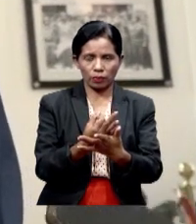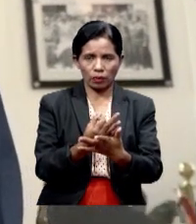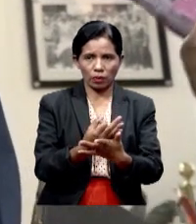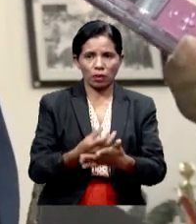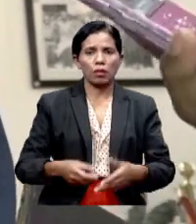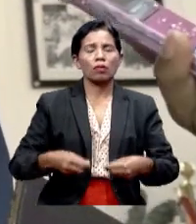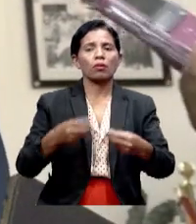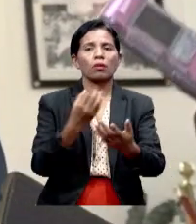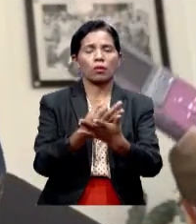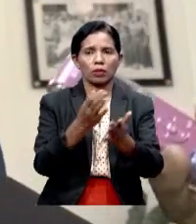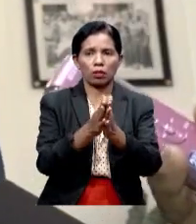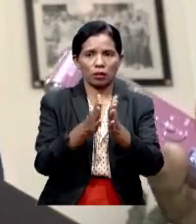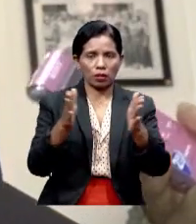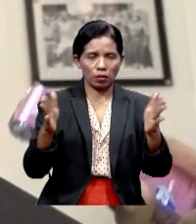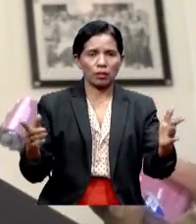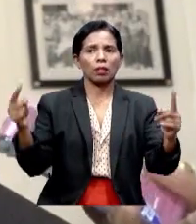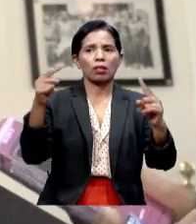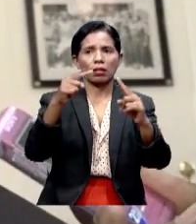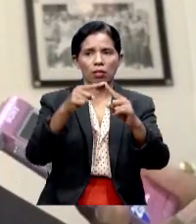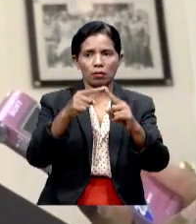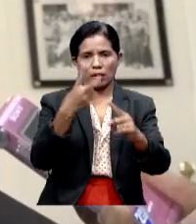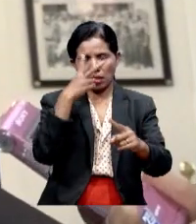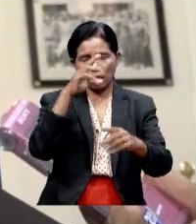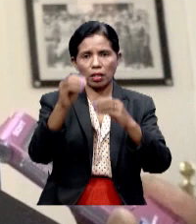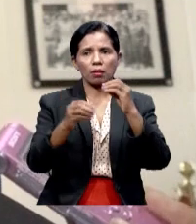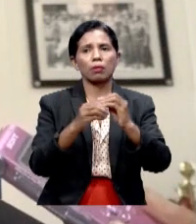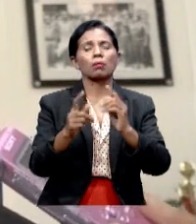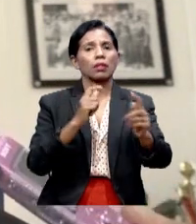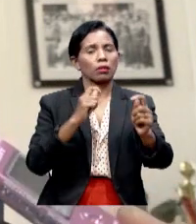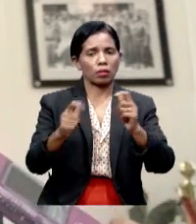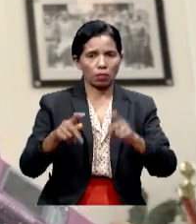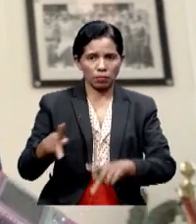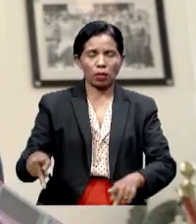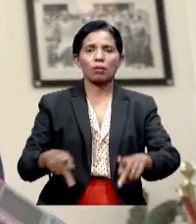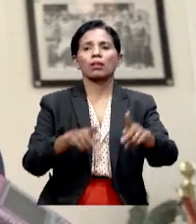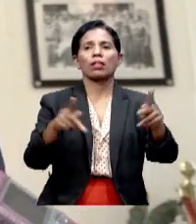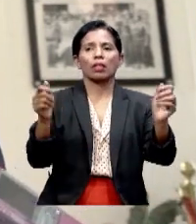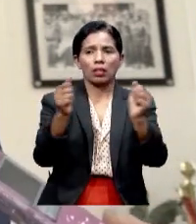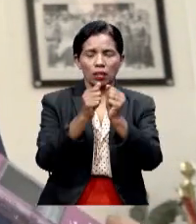distribuição bot liune para transferências públicas, a muito